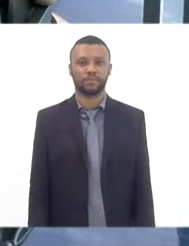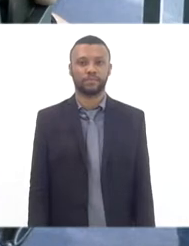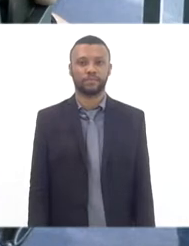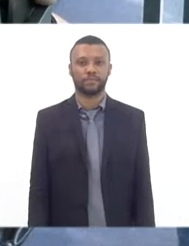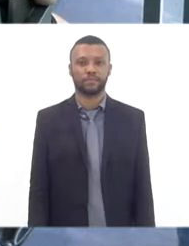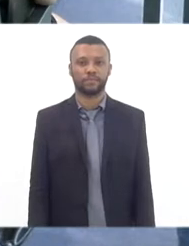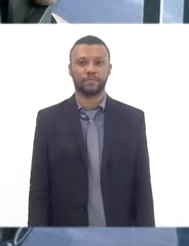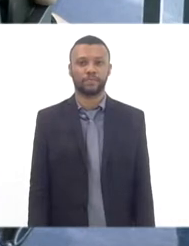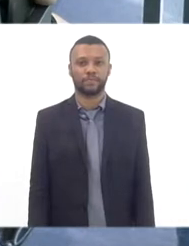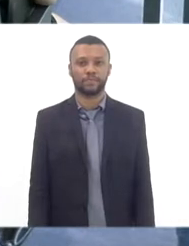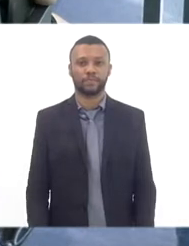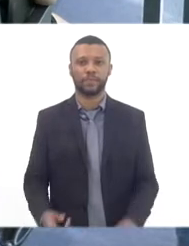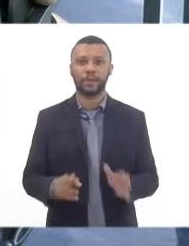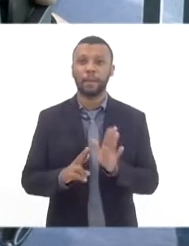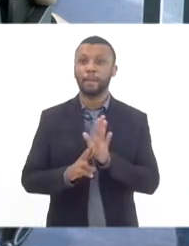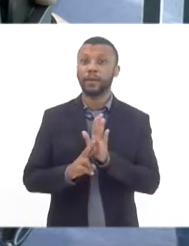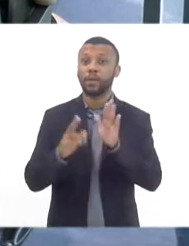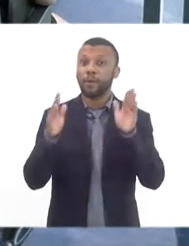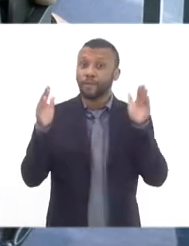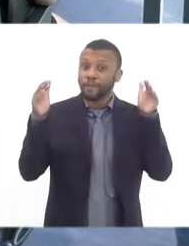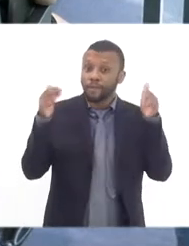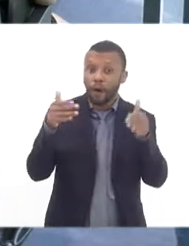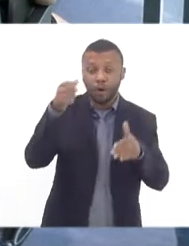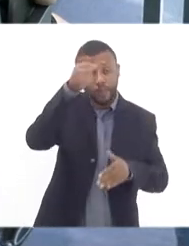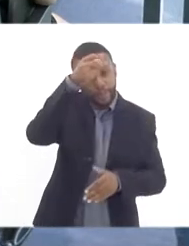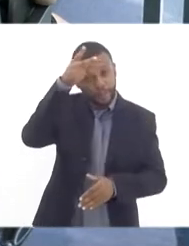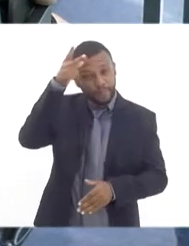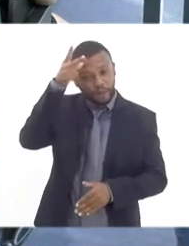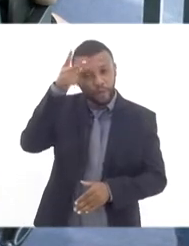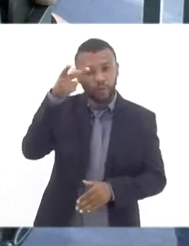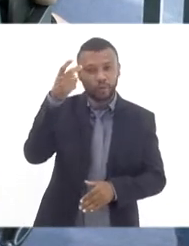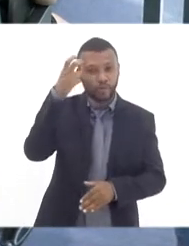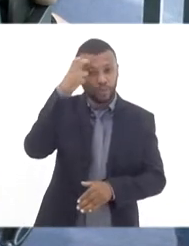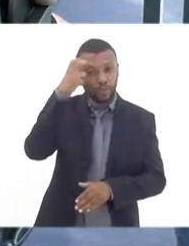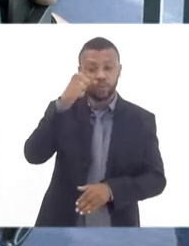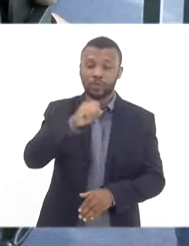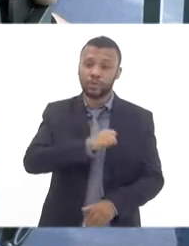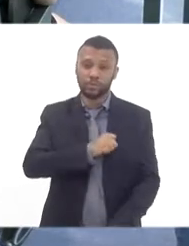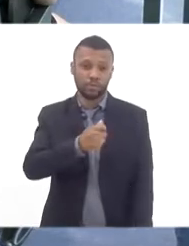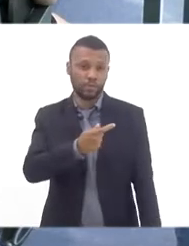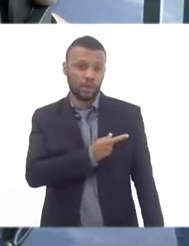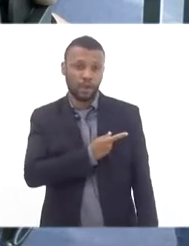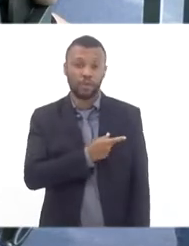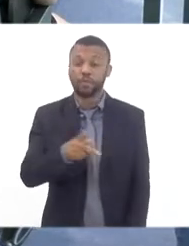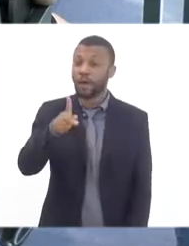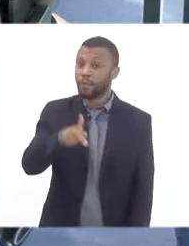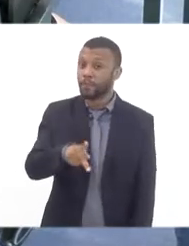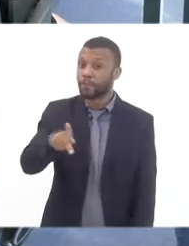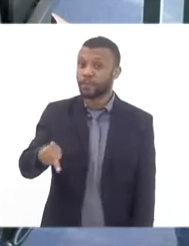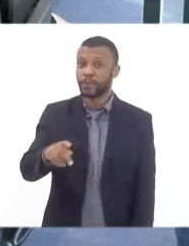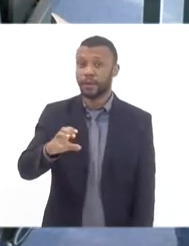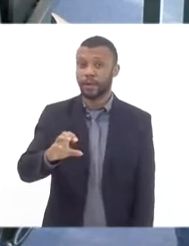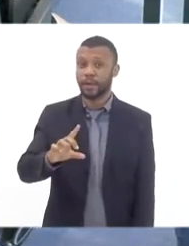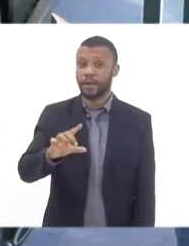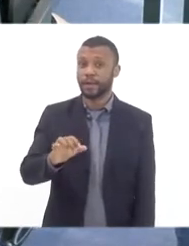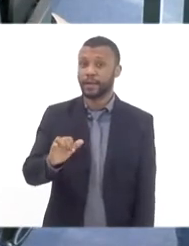E representando o Fórum Municipal de Cultura de São Gonçalo, a professora Cleise Campos.